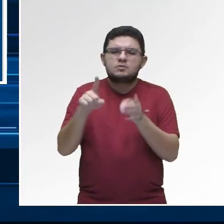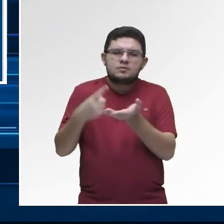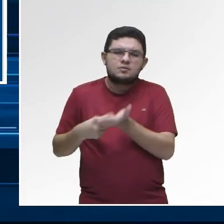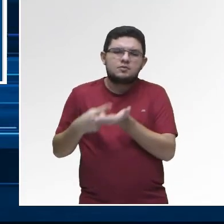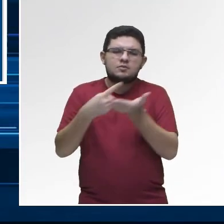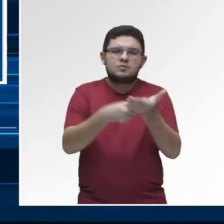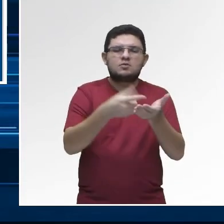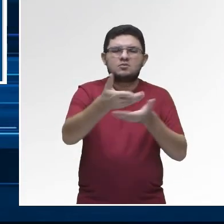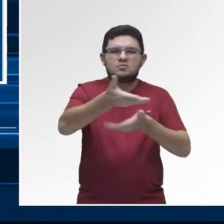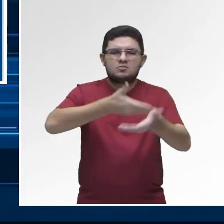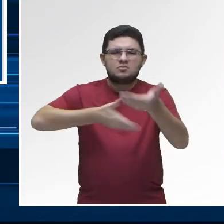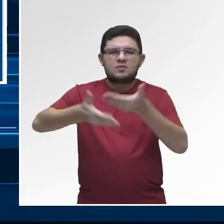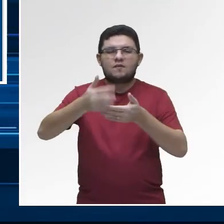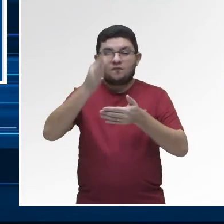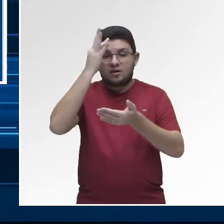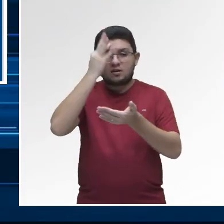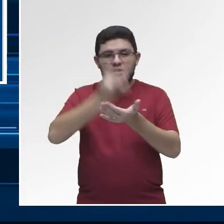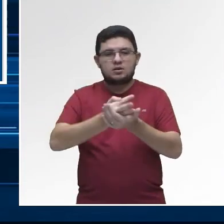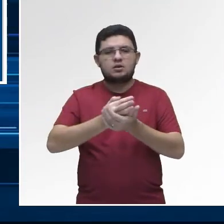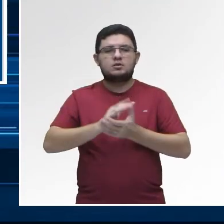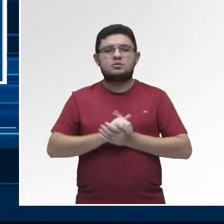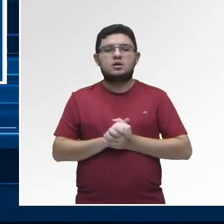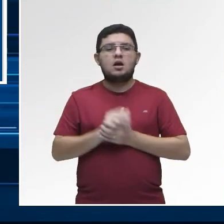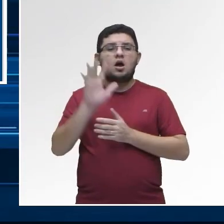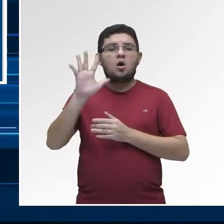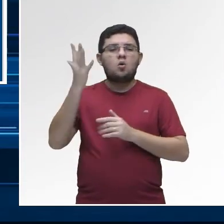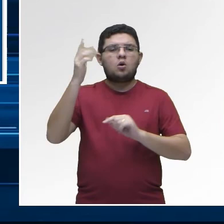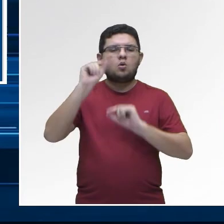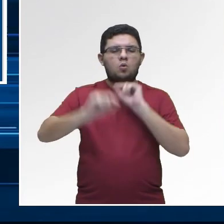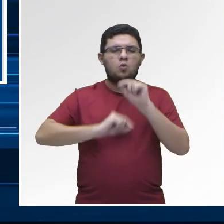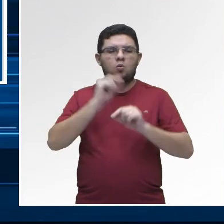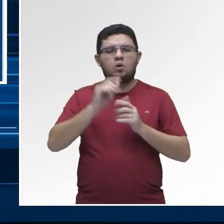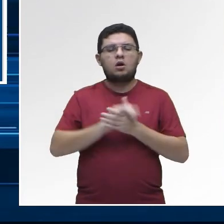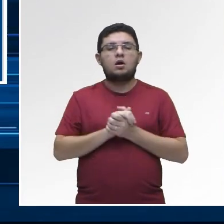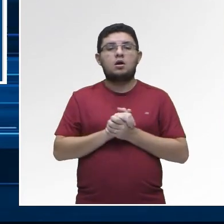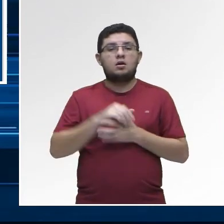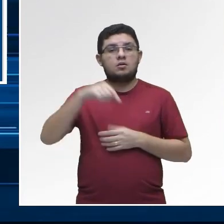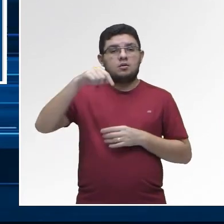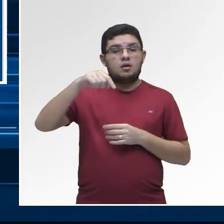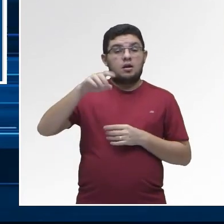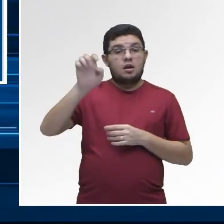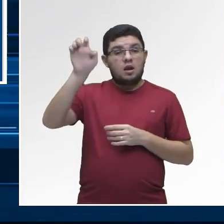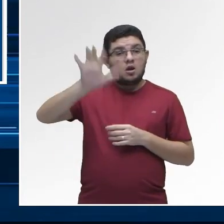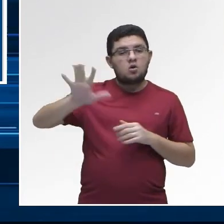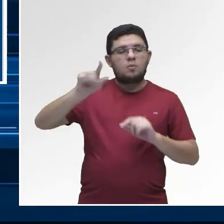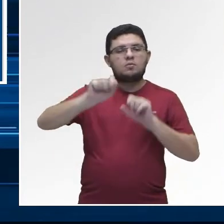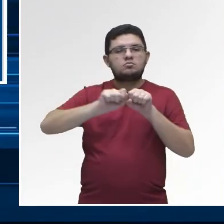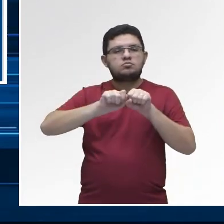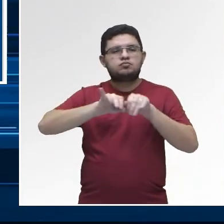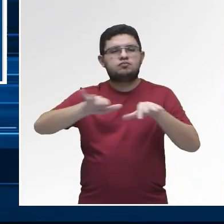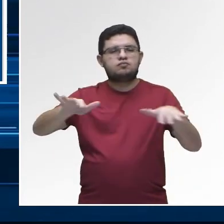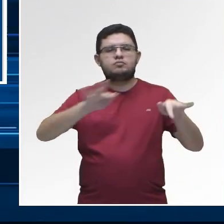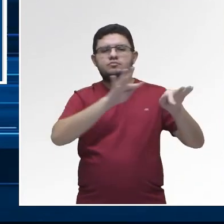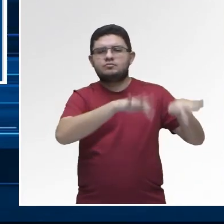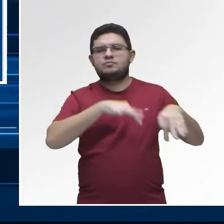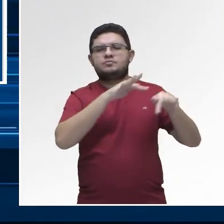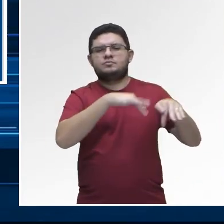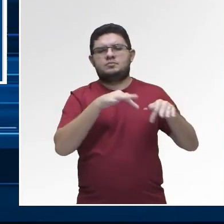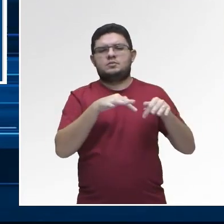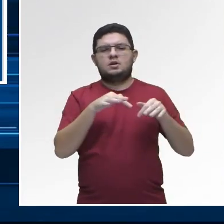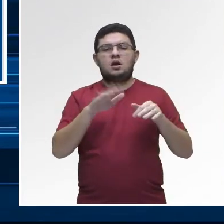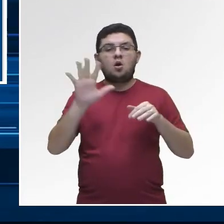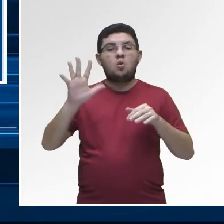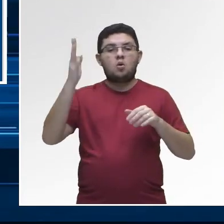mútua, ocorria a chamada enfeudação da Europa, processo complexo que formou um mosaico